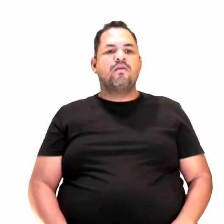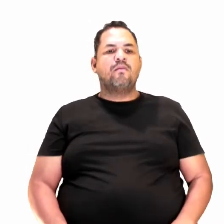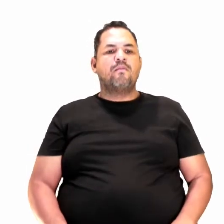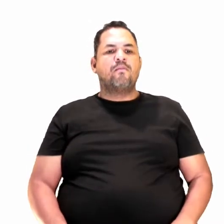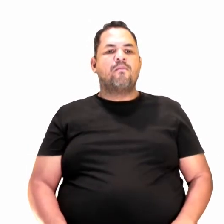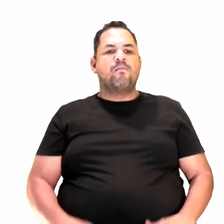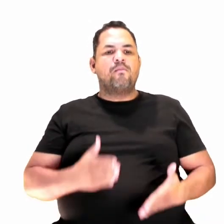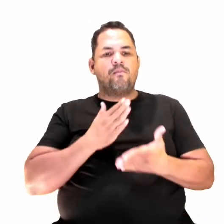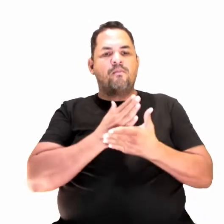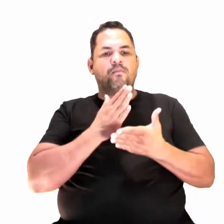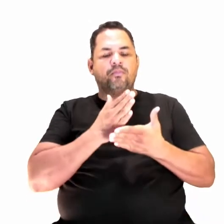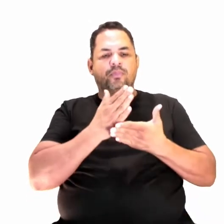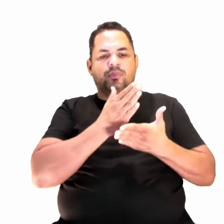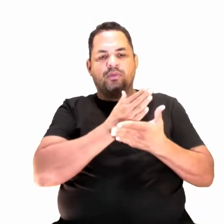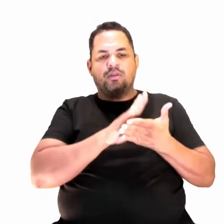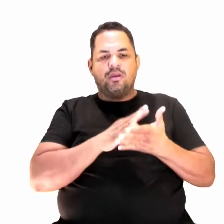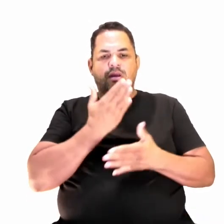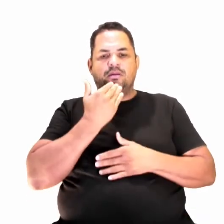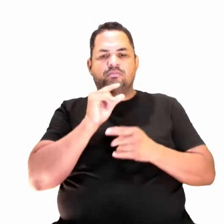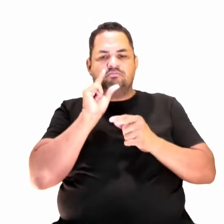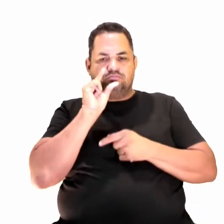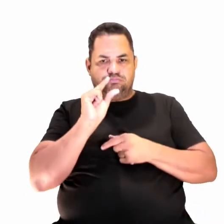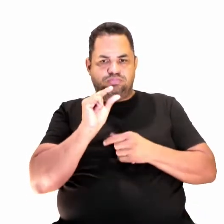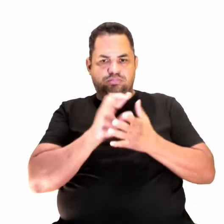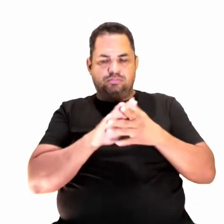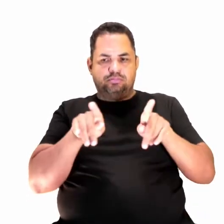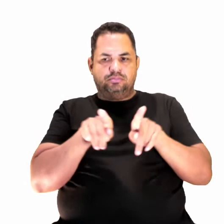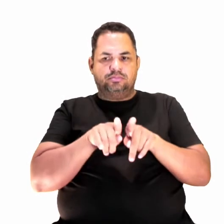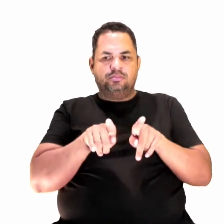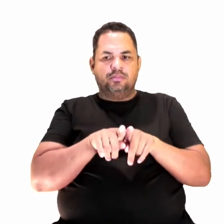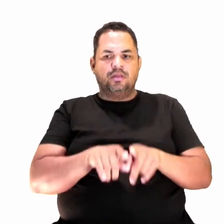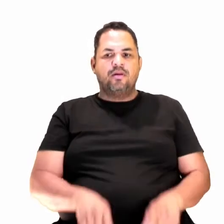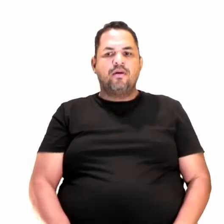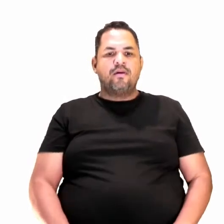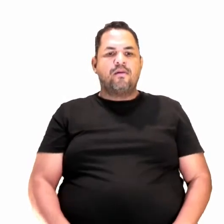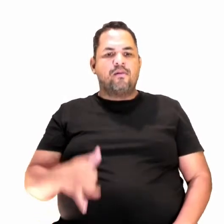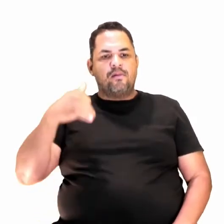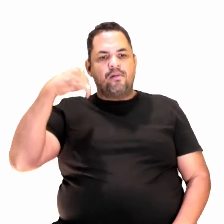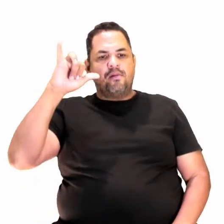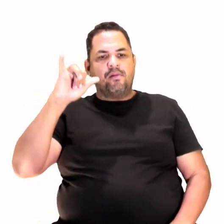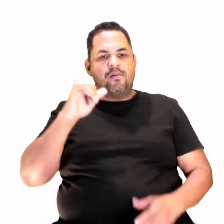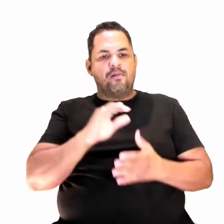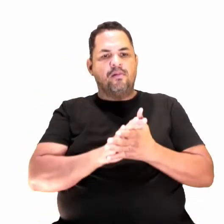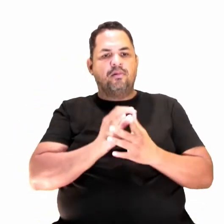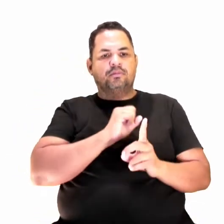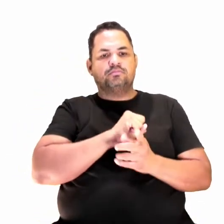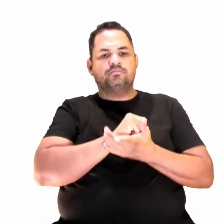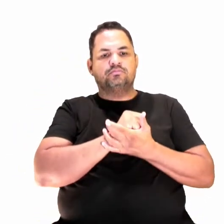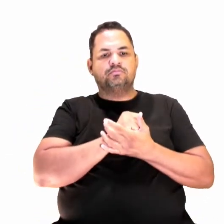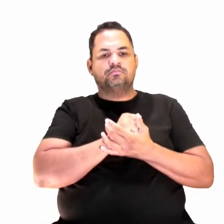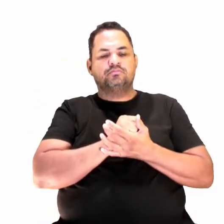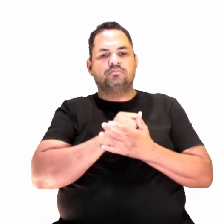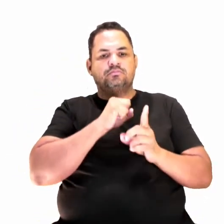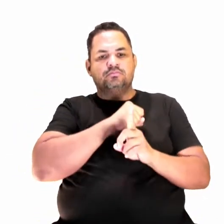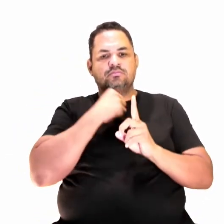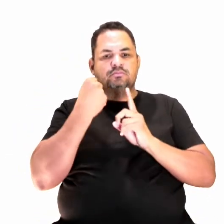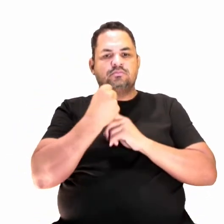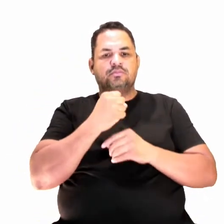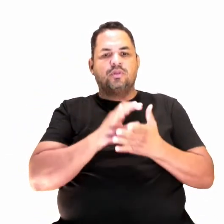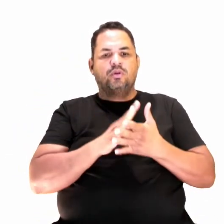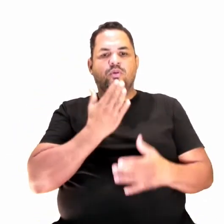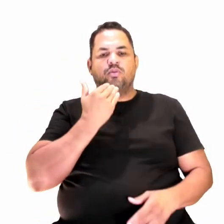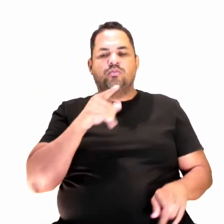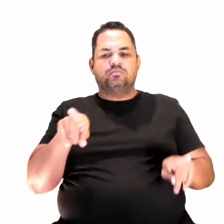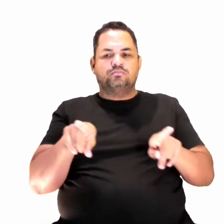texto. Cortar os alimentos em pequenos pedaços também, check. Evitar situação social com